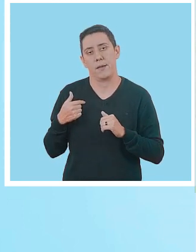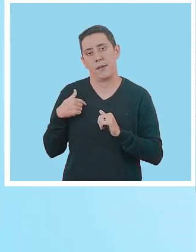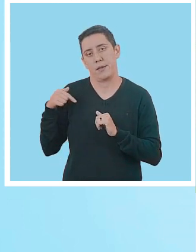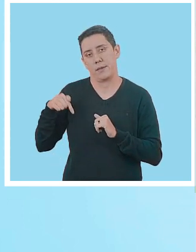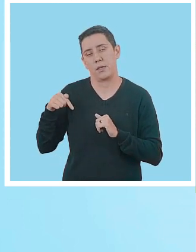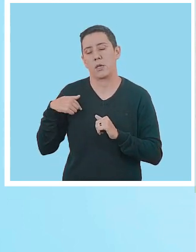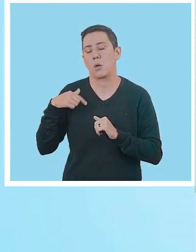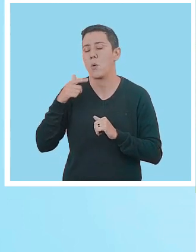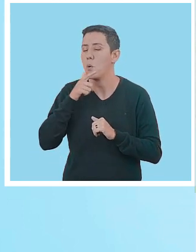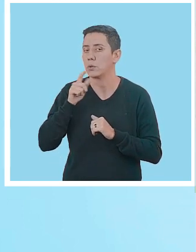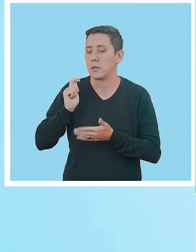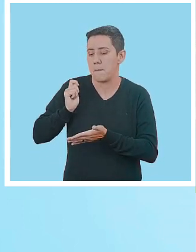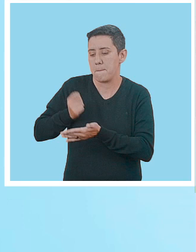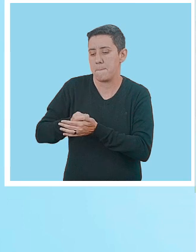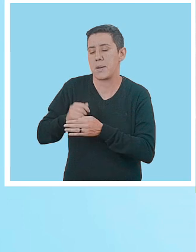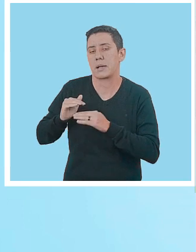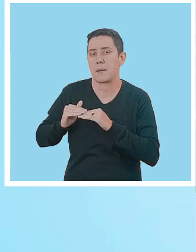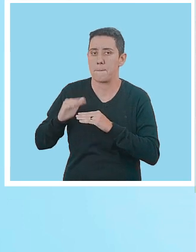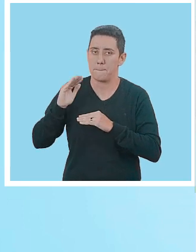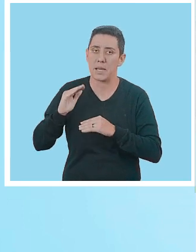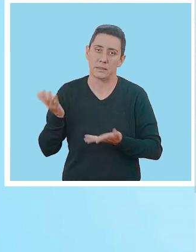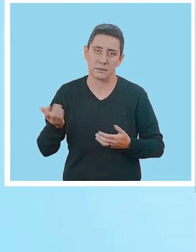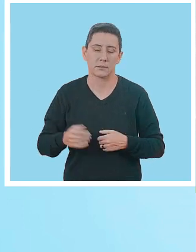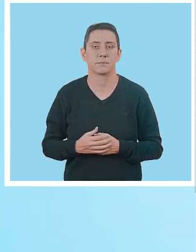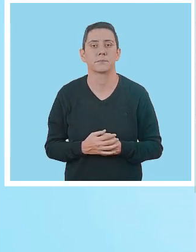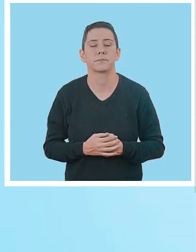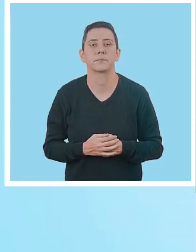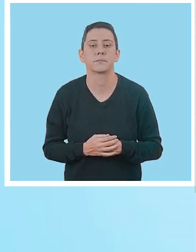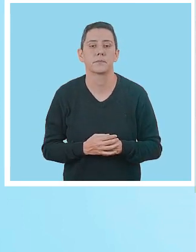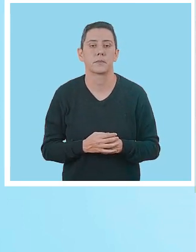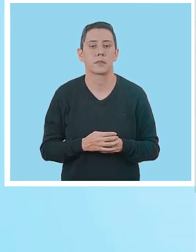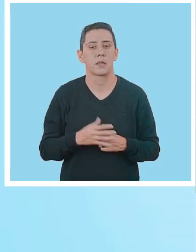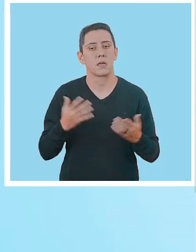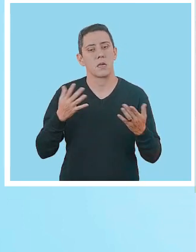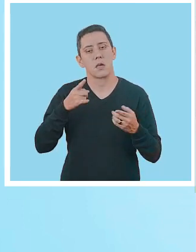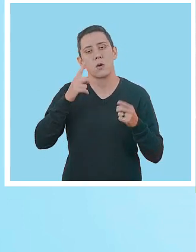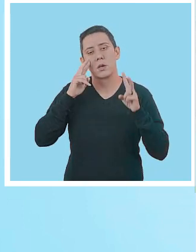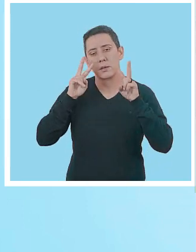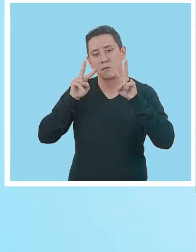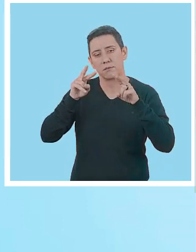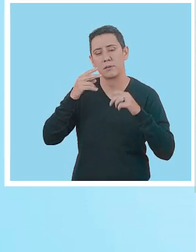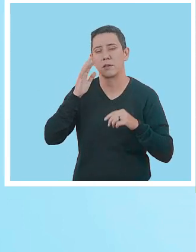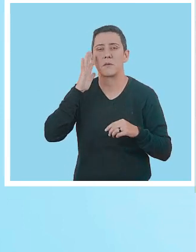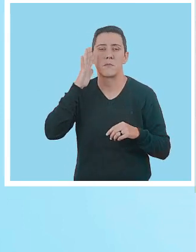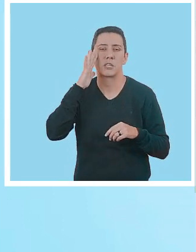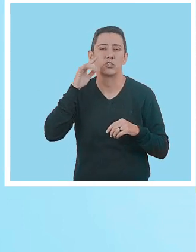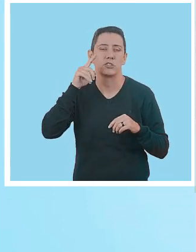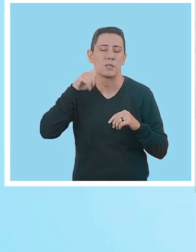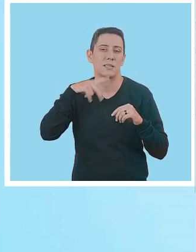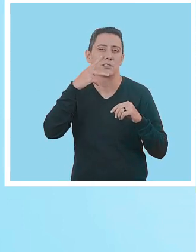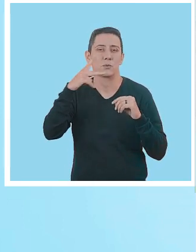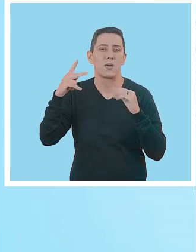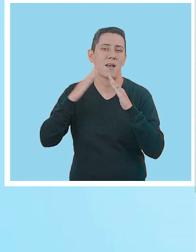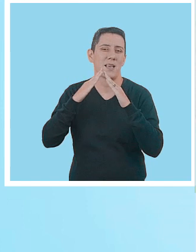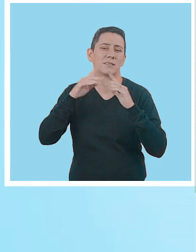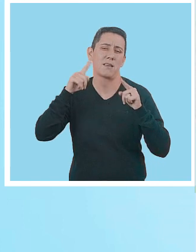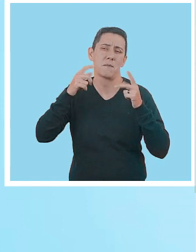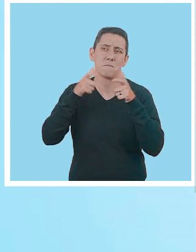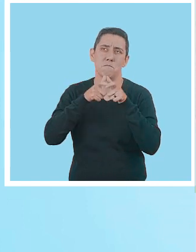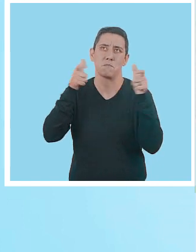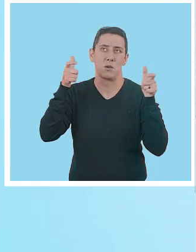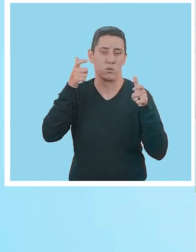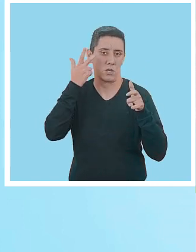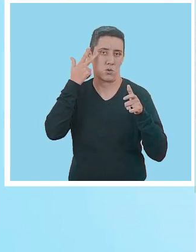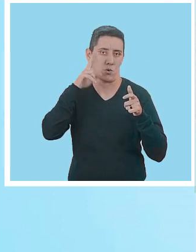mais o Tom para gente visualizar se daqui Apologia comum de geração distribuída